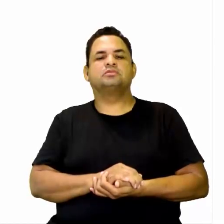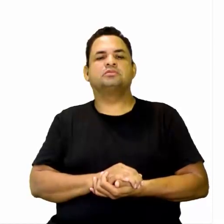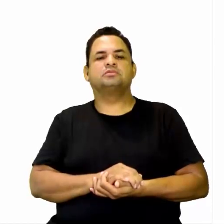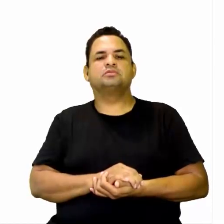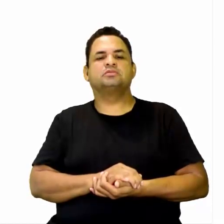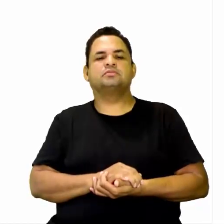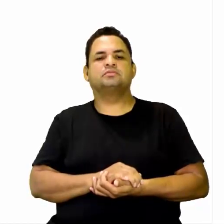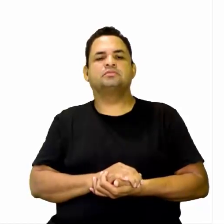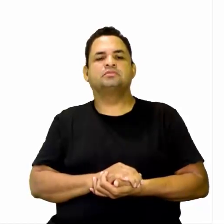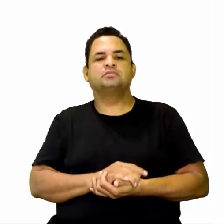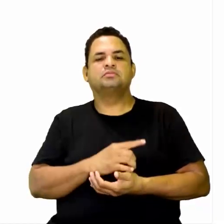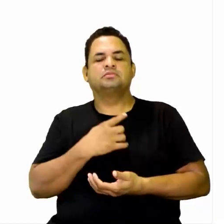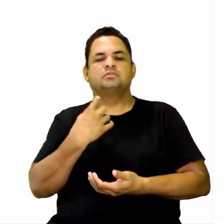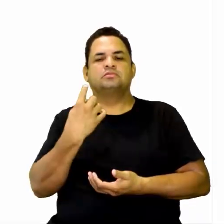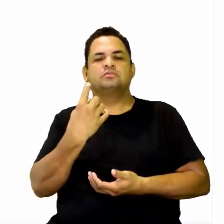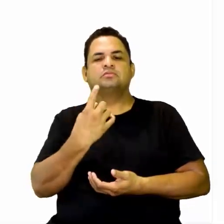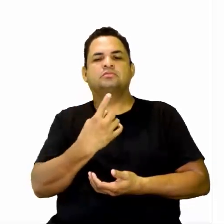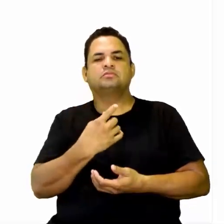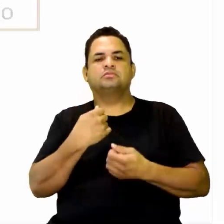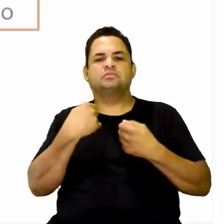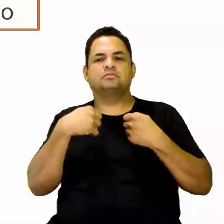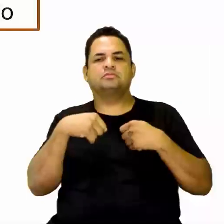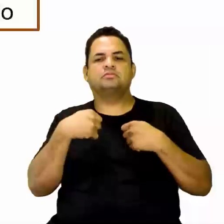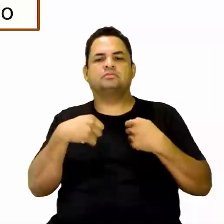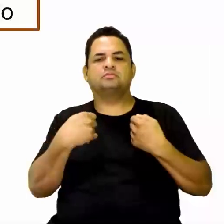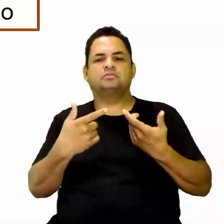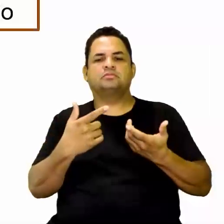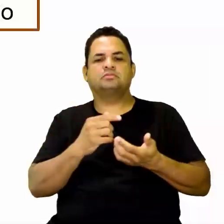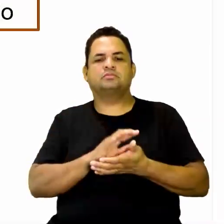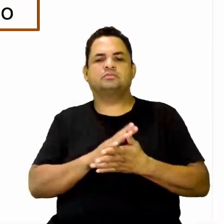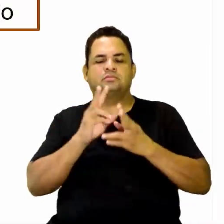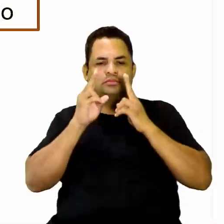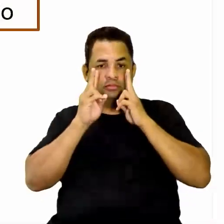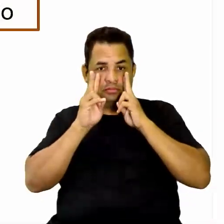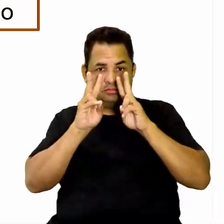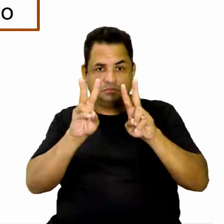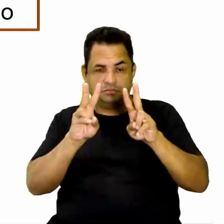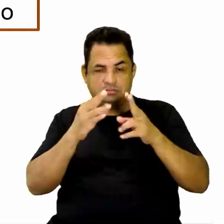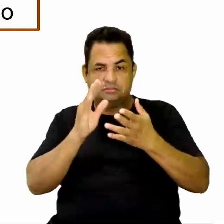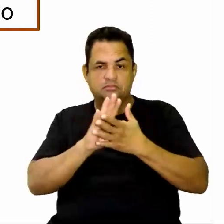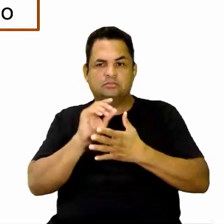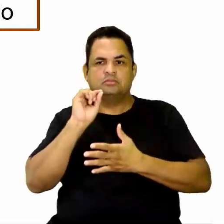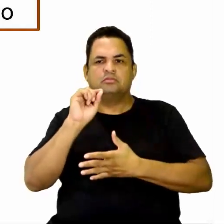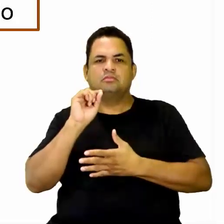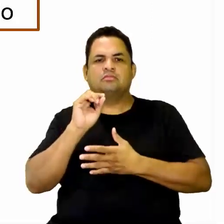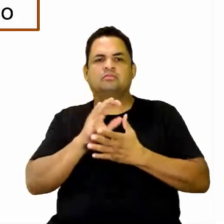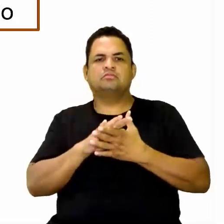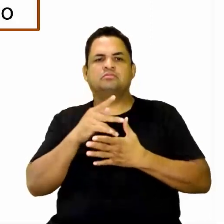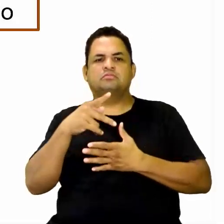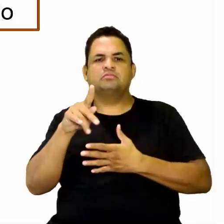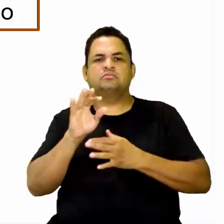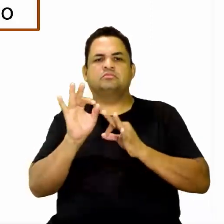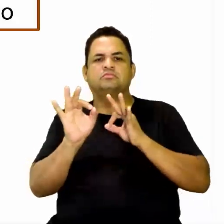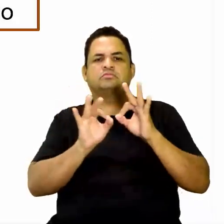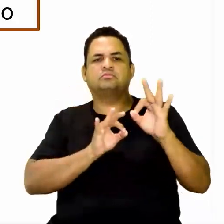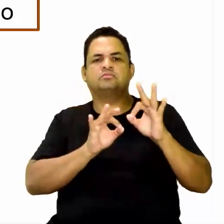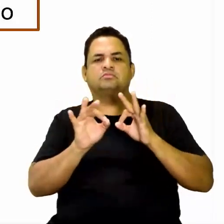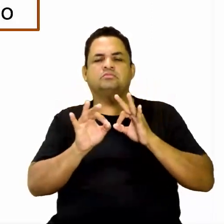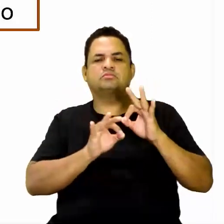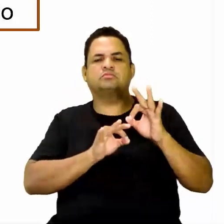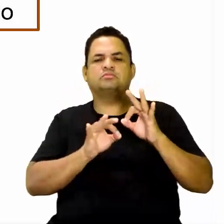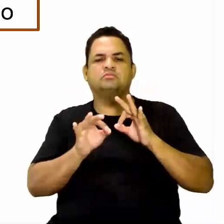nós temos que observar o seguinte: para